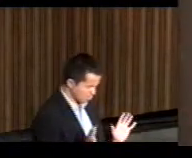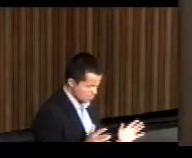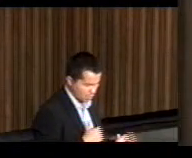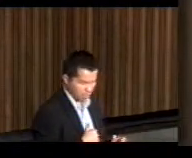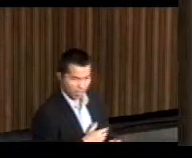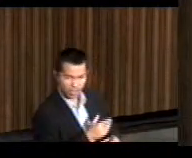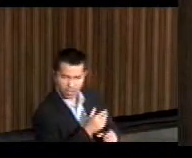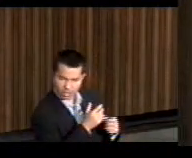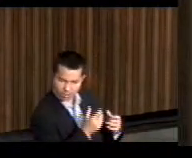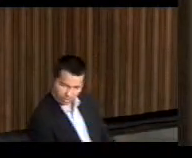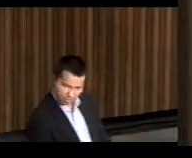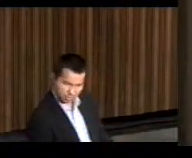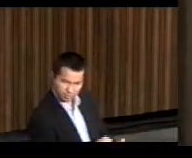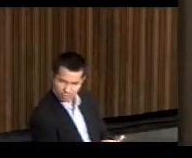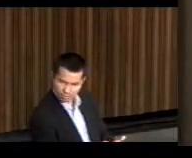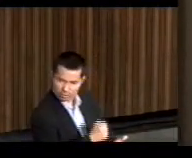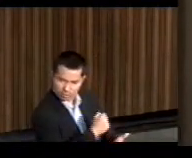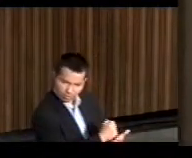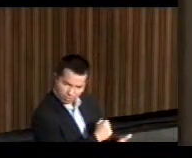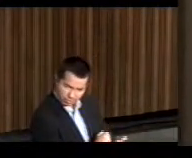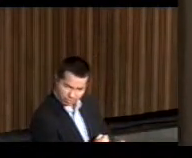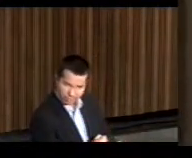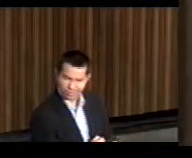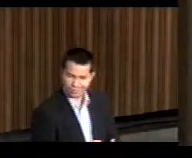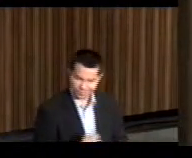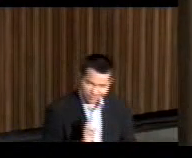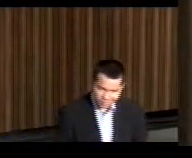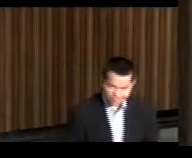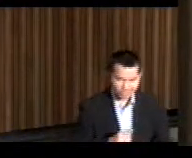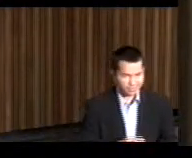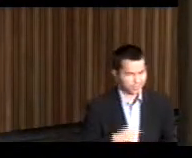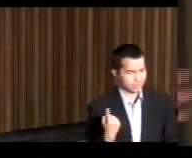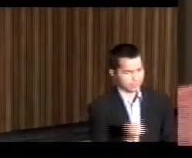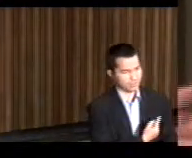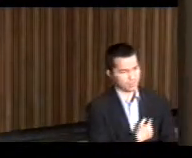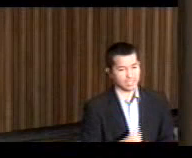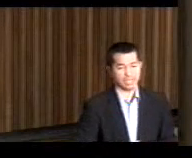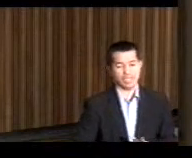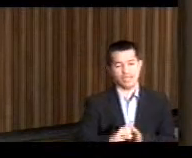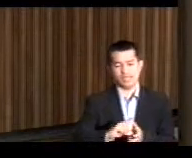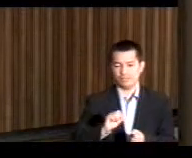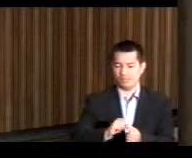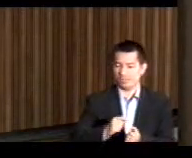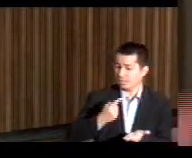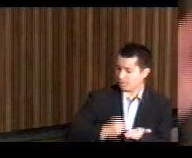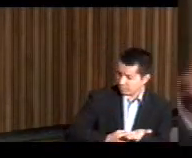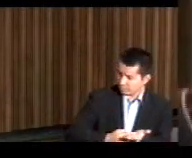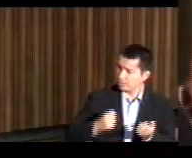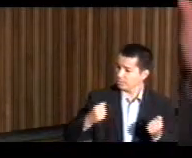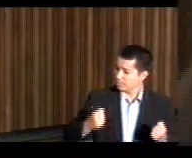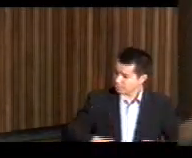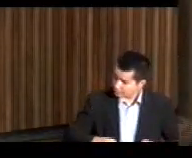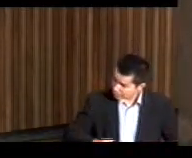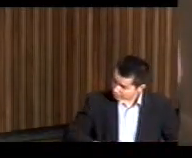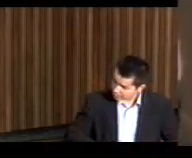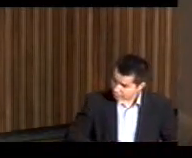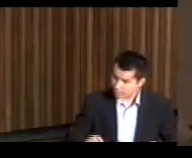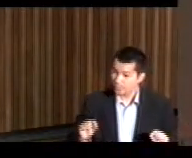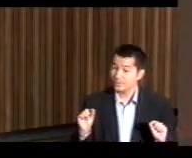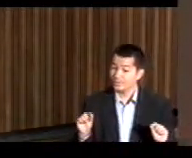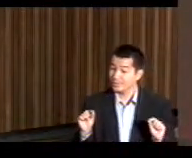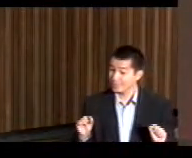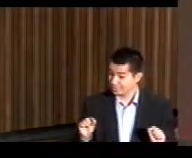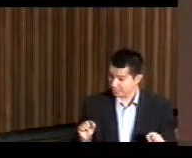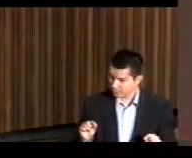os termos desse acordo, não é isso? Olha, através desse documento, ele se compromete a fazer